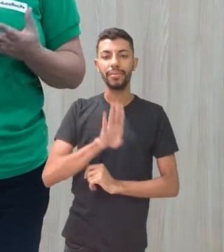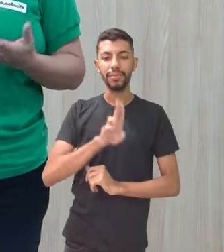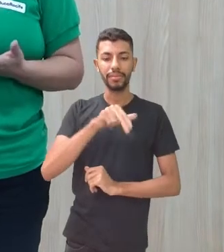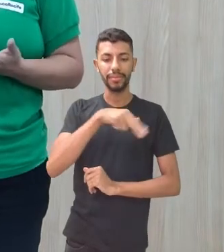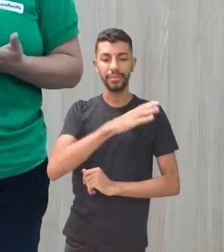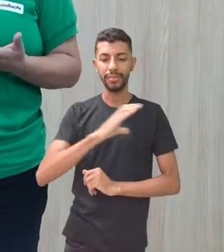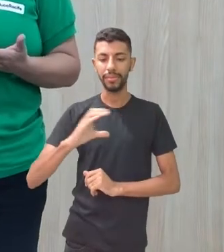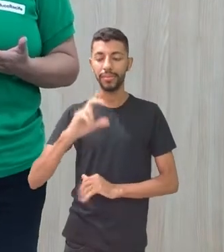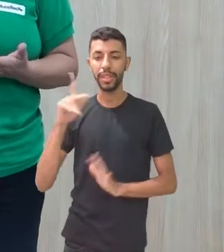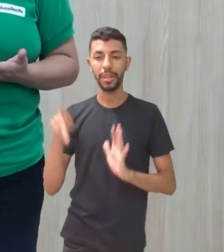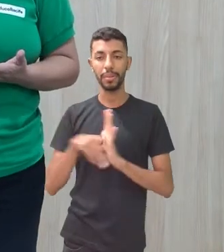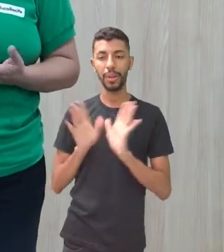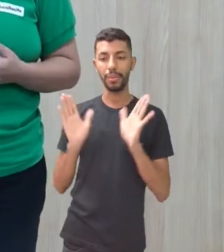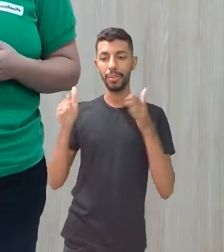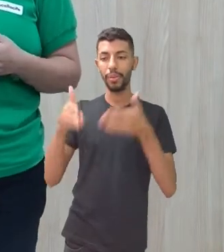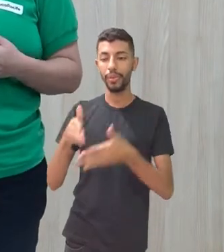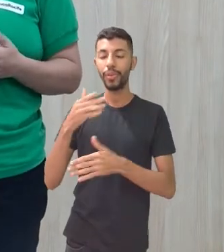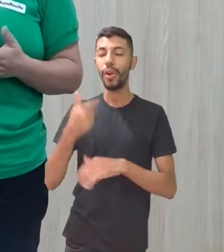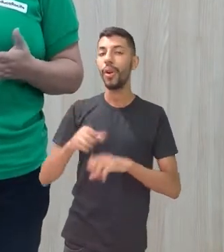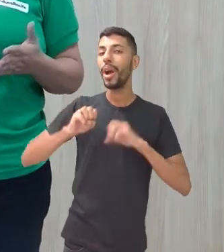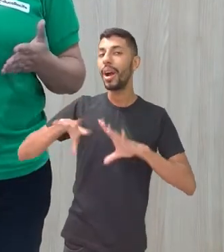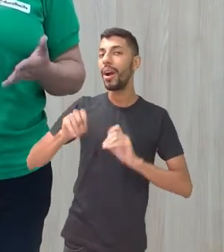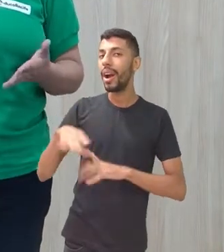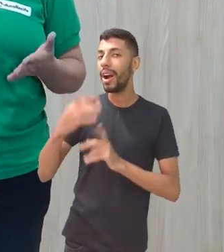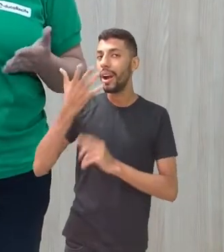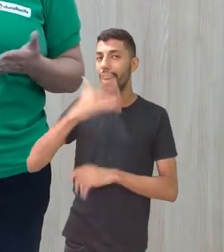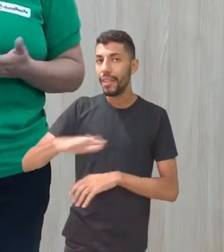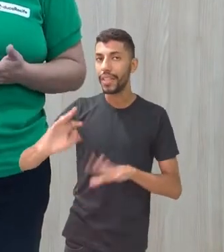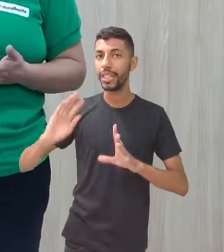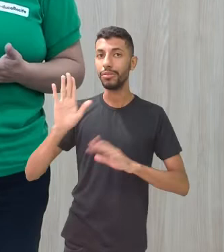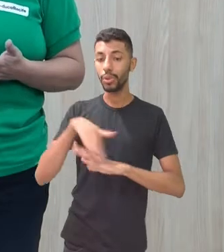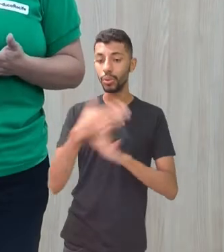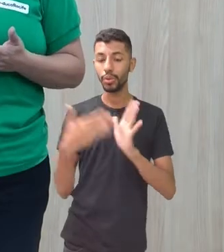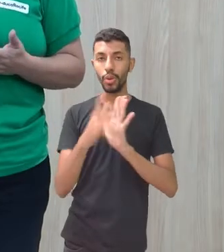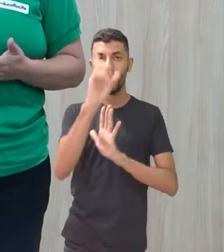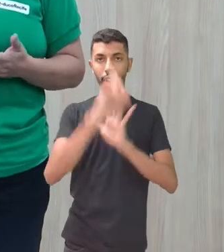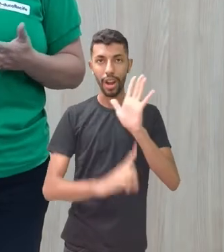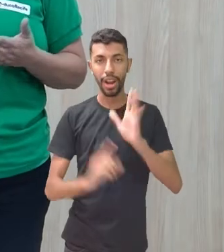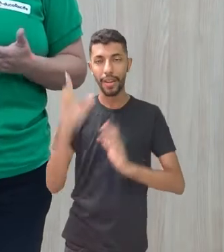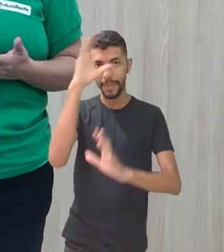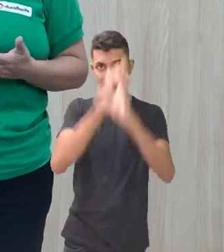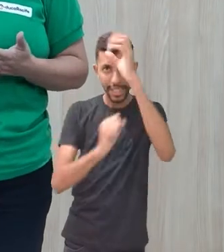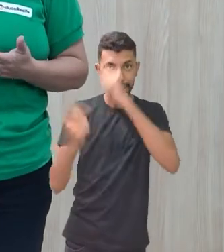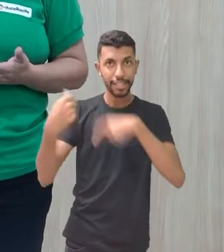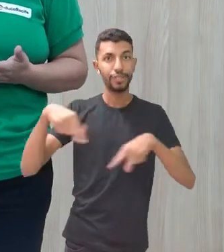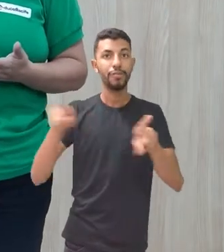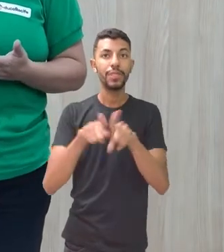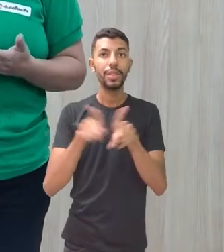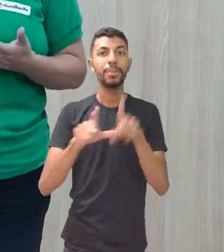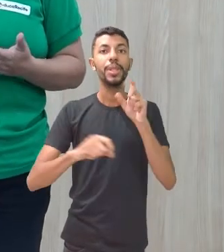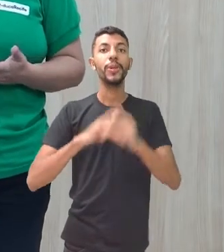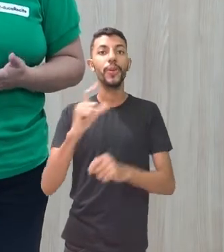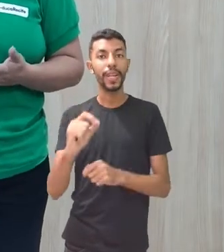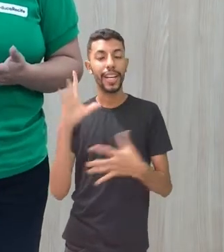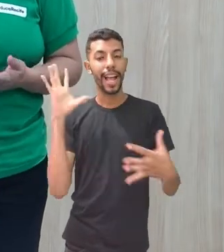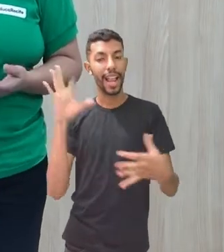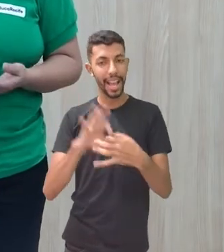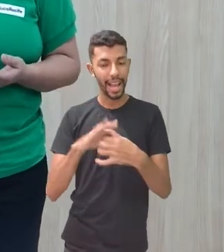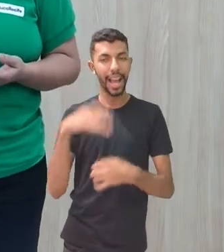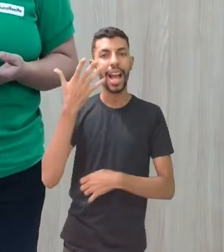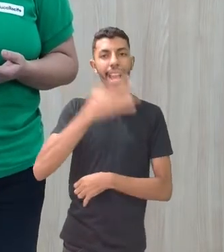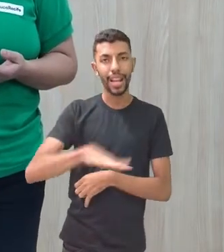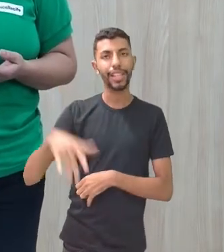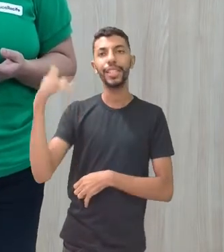BNCC voltada à educação infantil, com todos esses direitos de aprendizagem, claro, também se aplicam às crianças